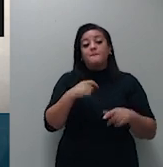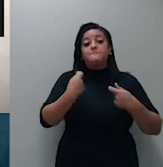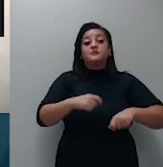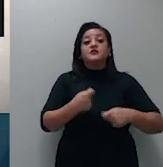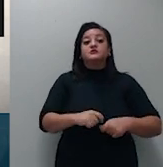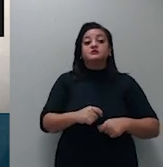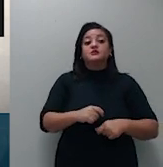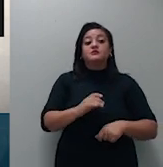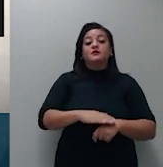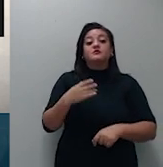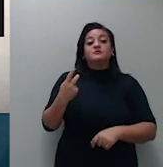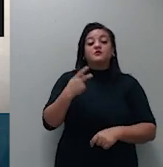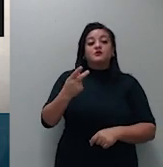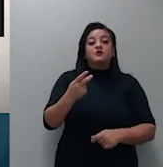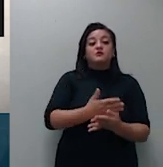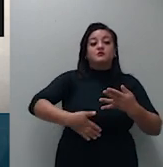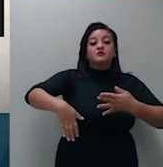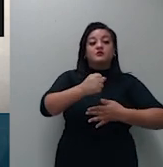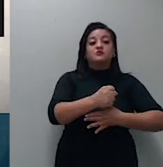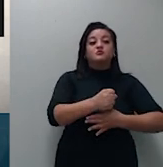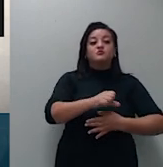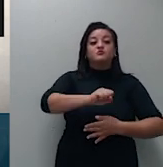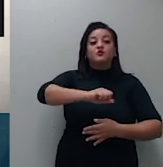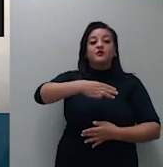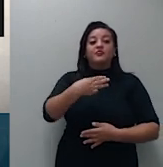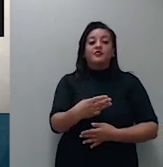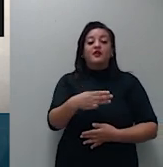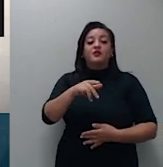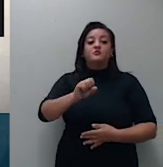deve prevalecer O